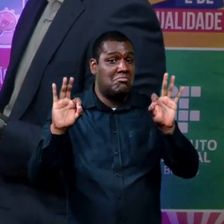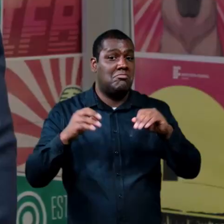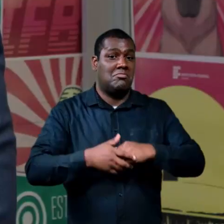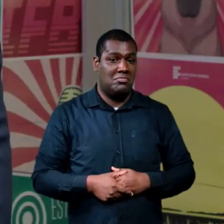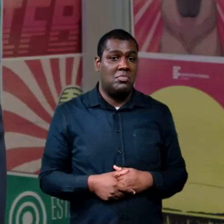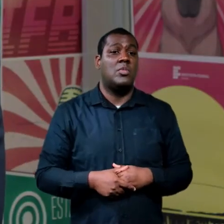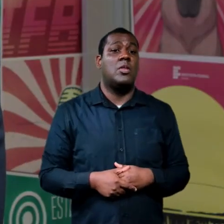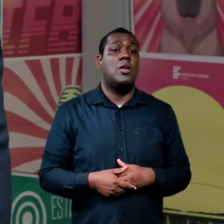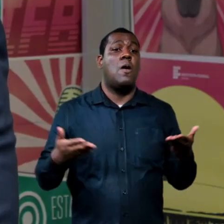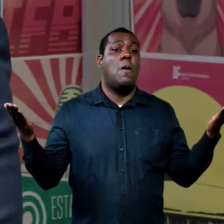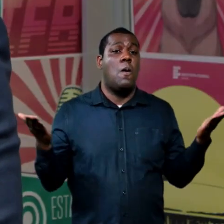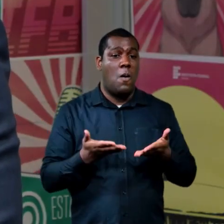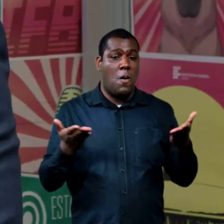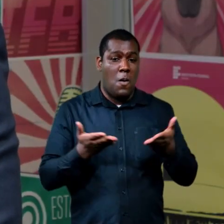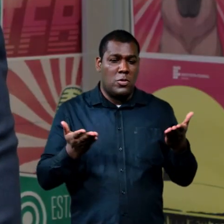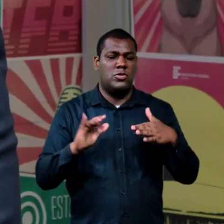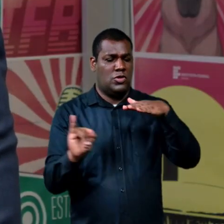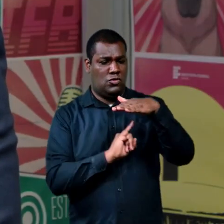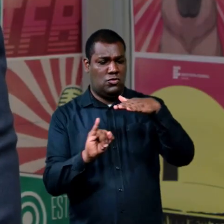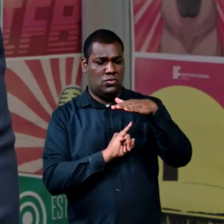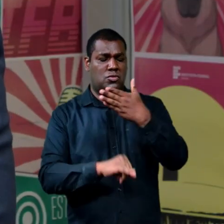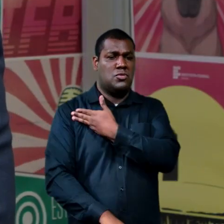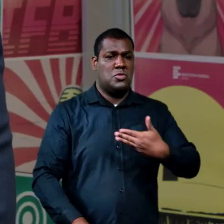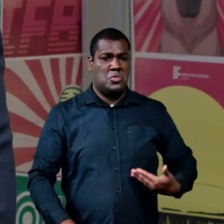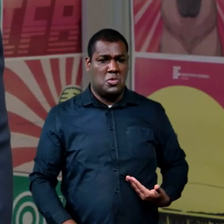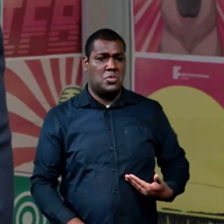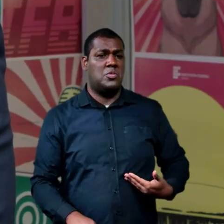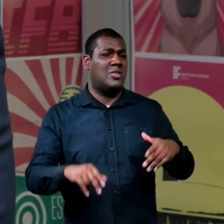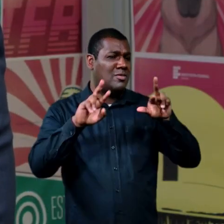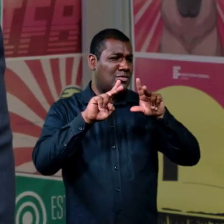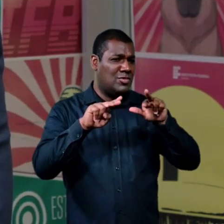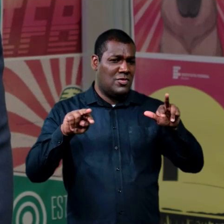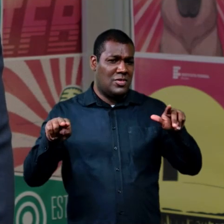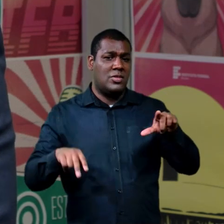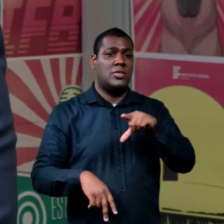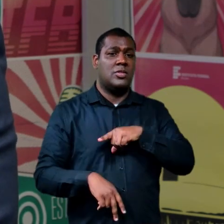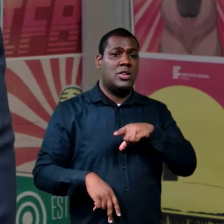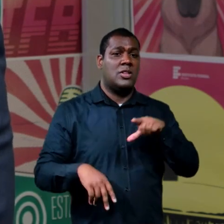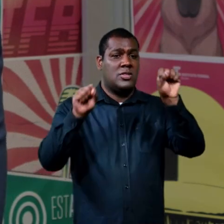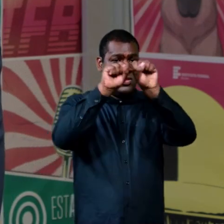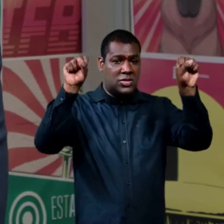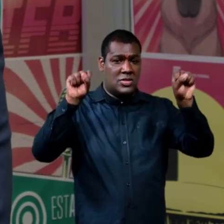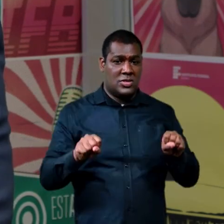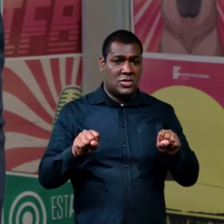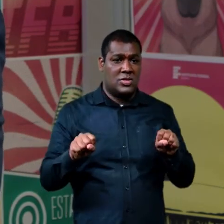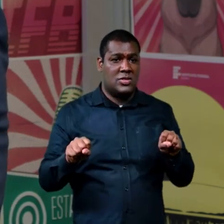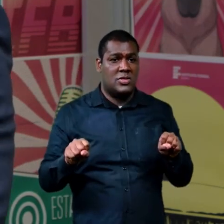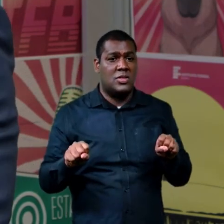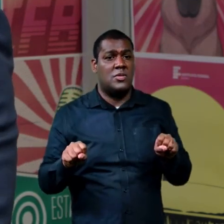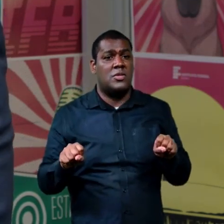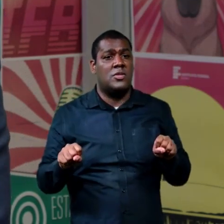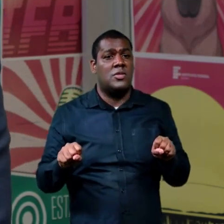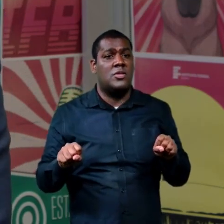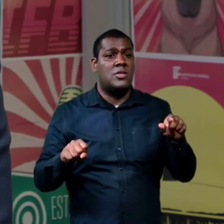hoje nós vivemos em várias instituições públicas que elas têm o sistema CF, o sistema de rádio, elas têm um